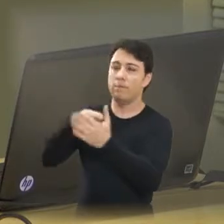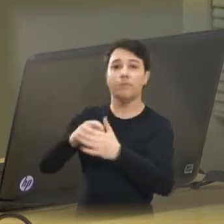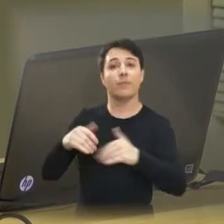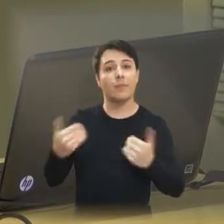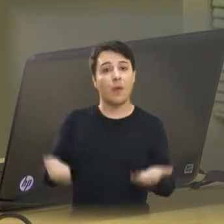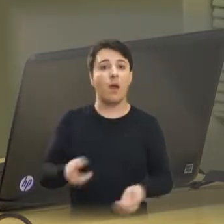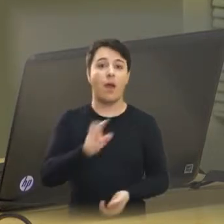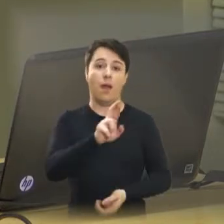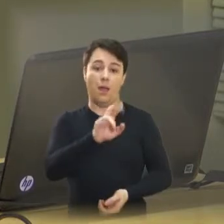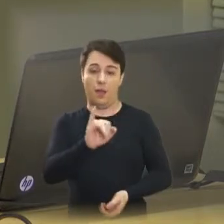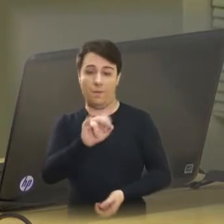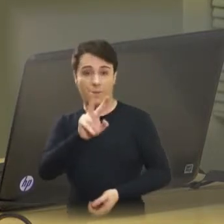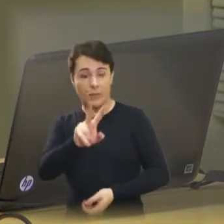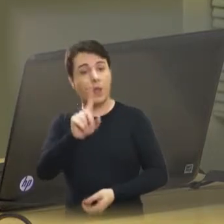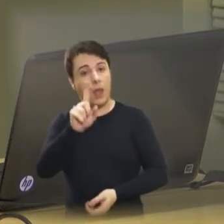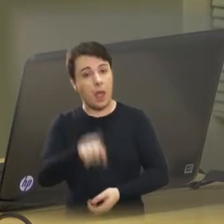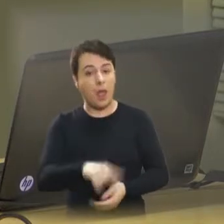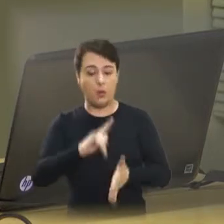de compensação